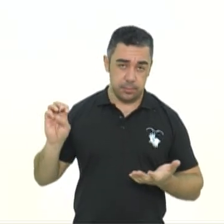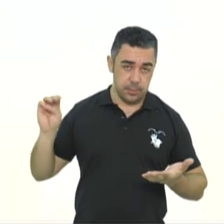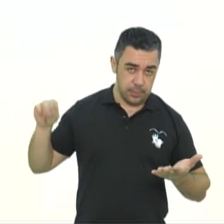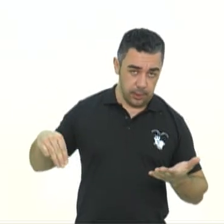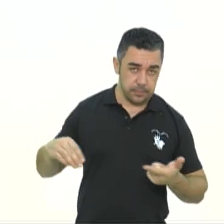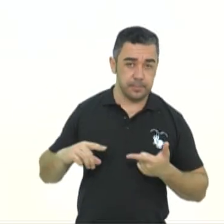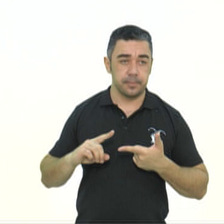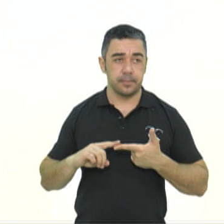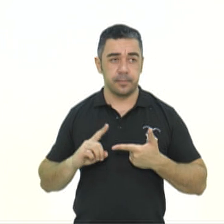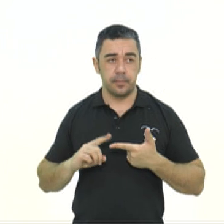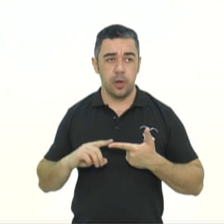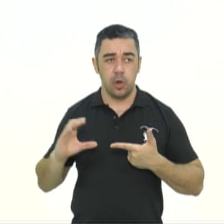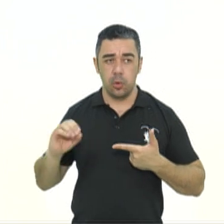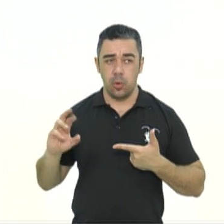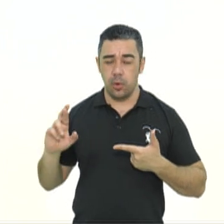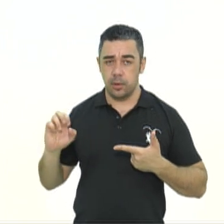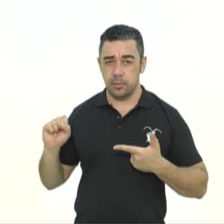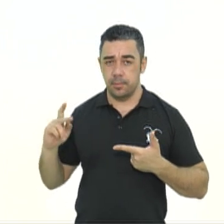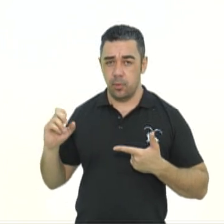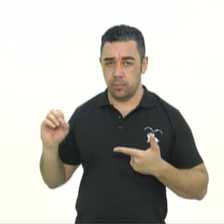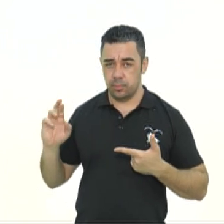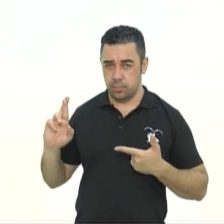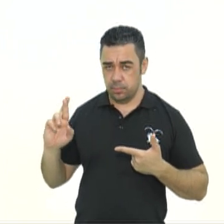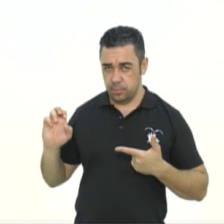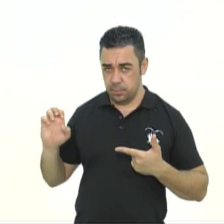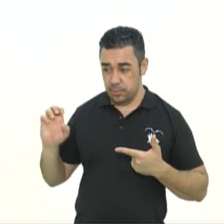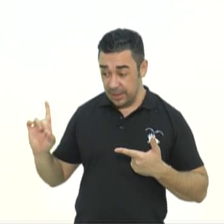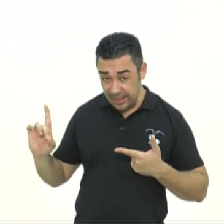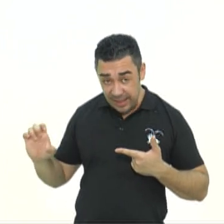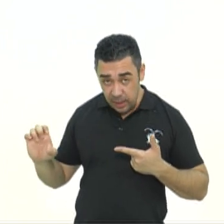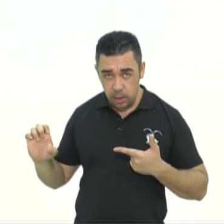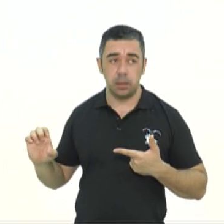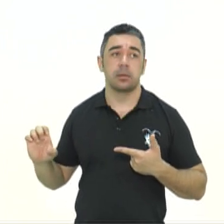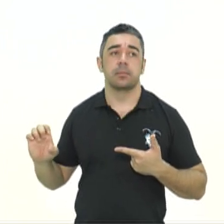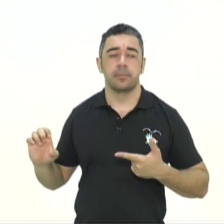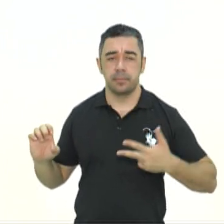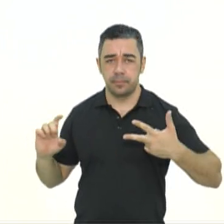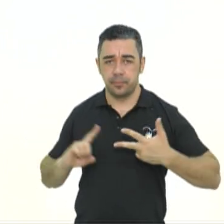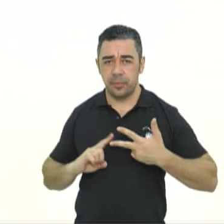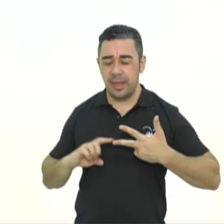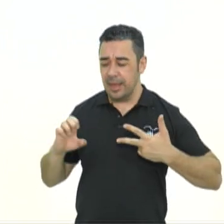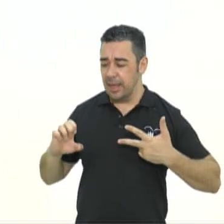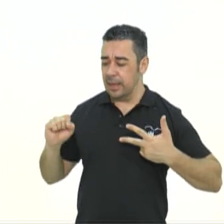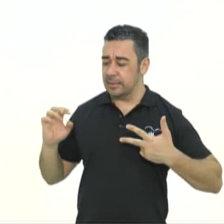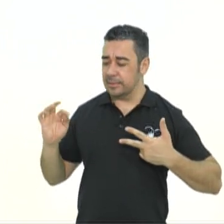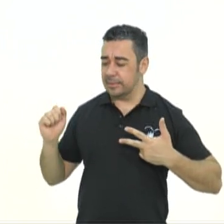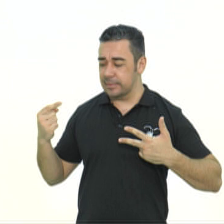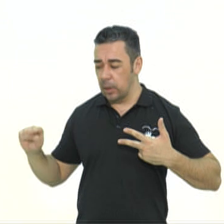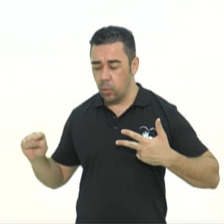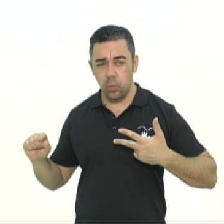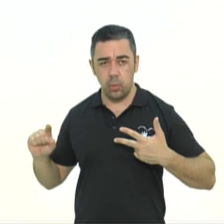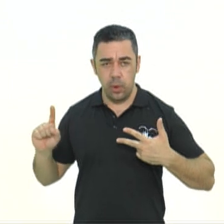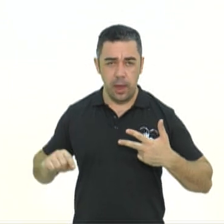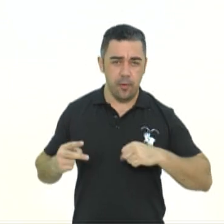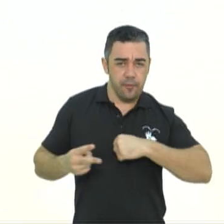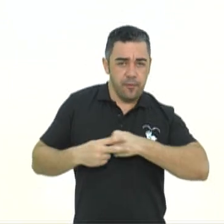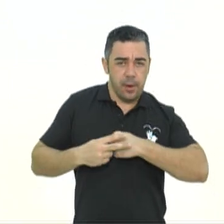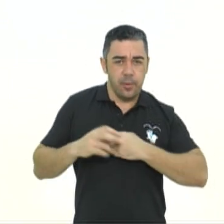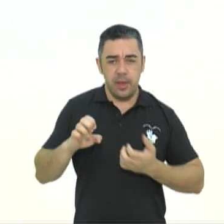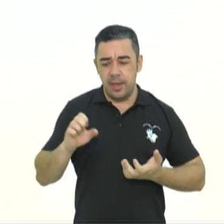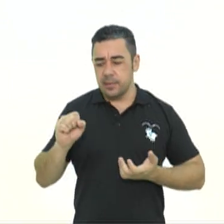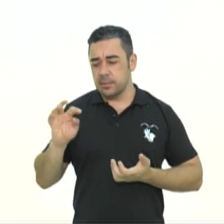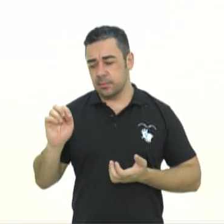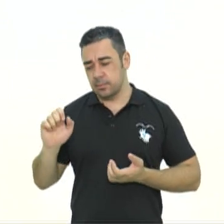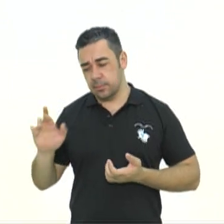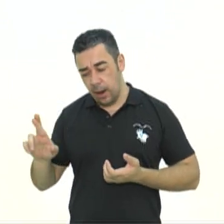O verbo corresponder, corresponde porque está no presente. E o verbo estar. Então, estão porque está